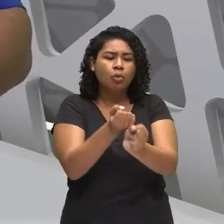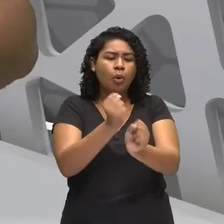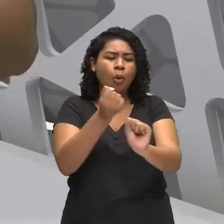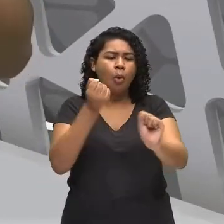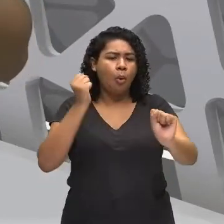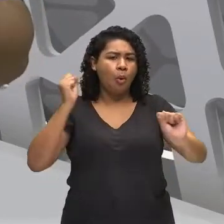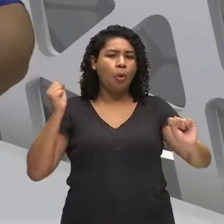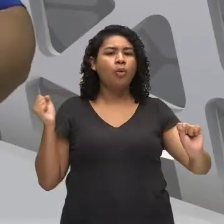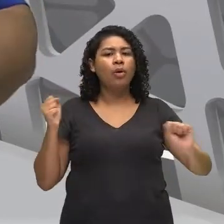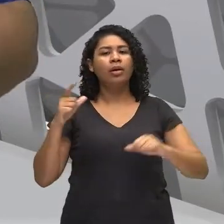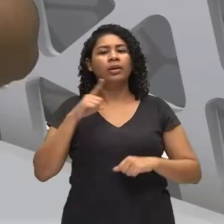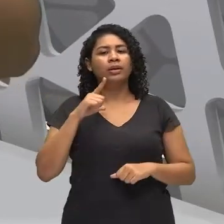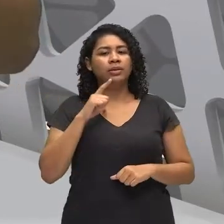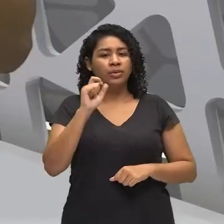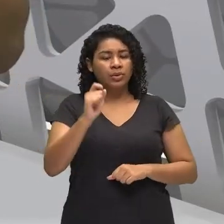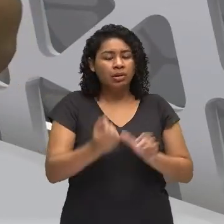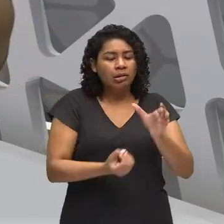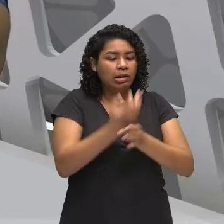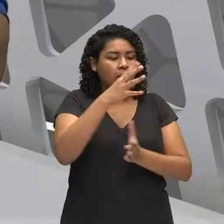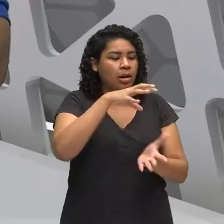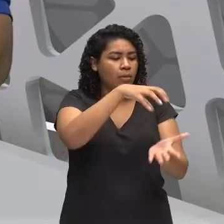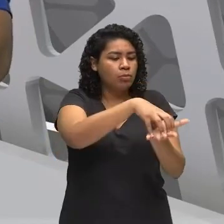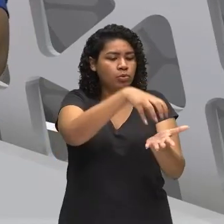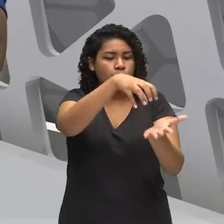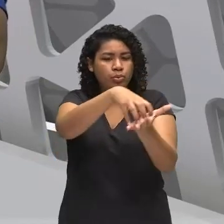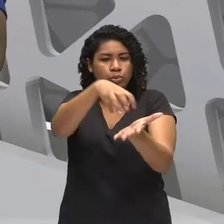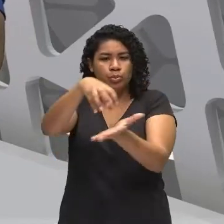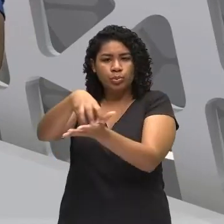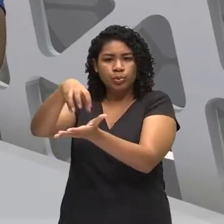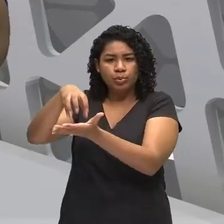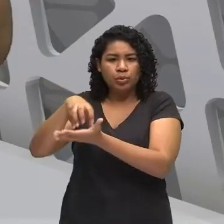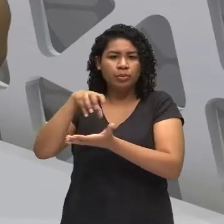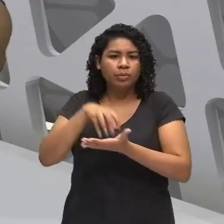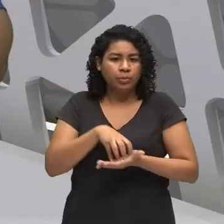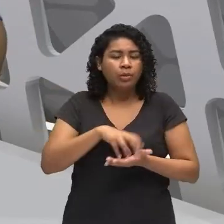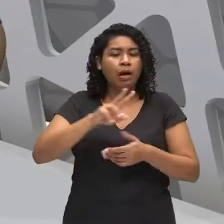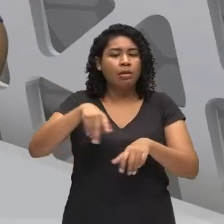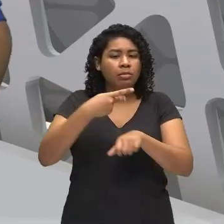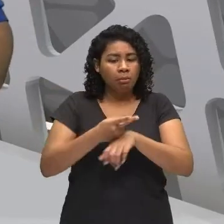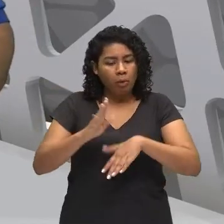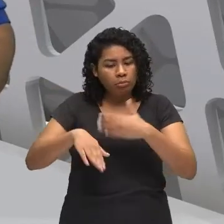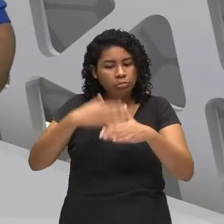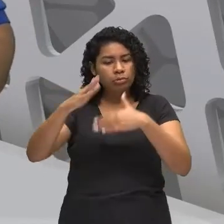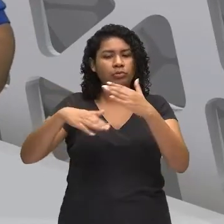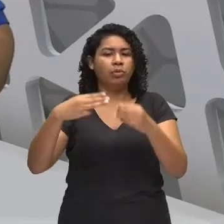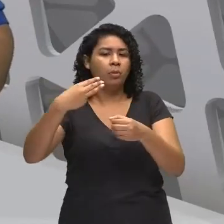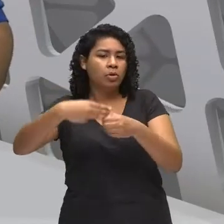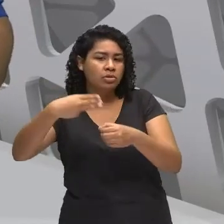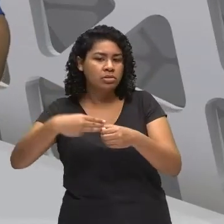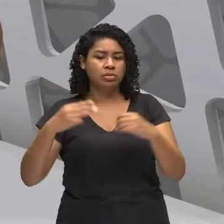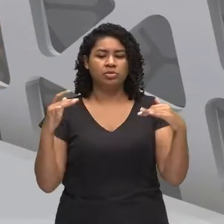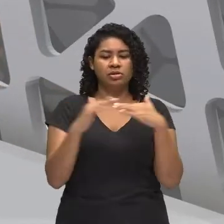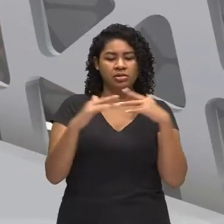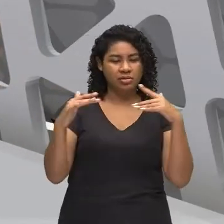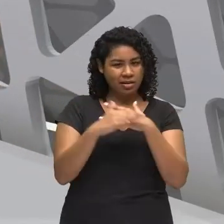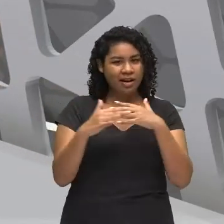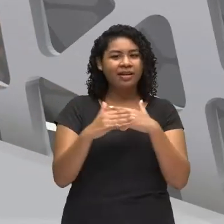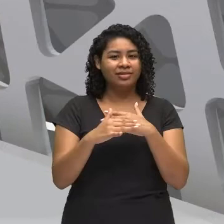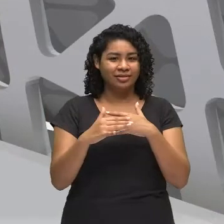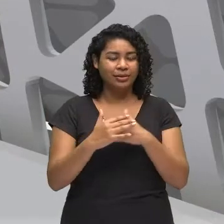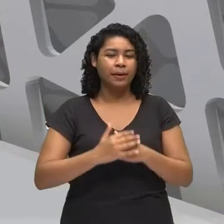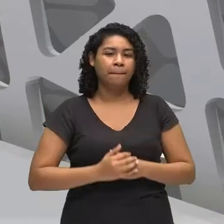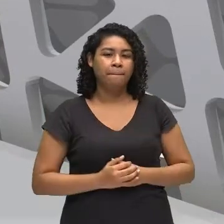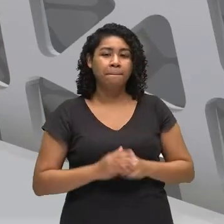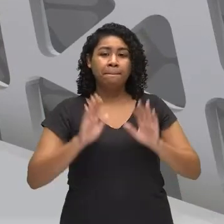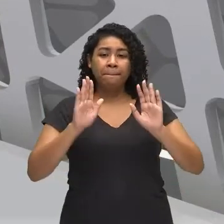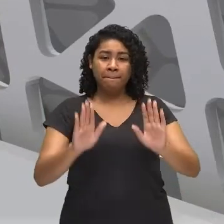origem, né, às vilas e missões que mais tarde vão dar origem às cidades e municípios que nós temos hoje, mas o motivo